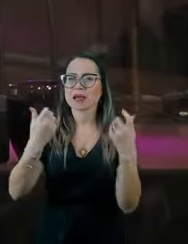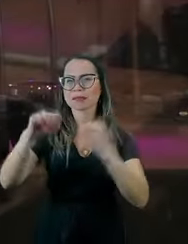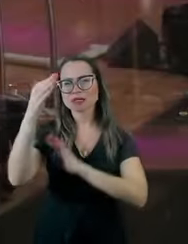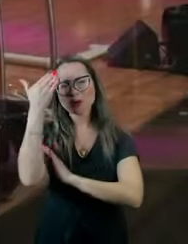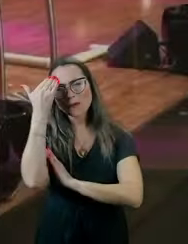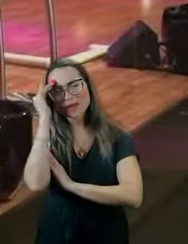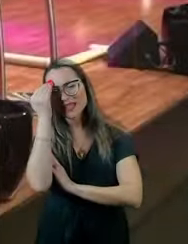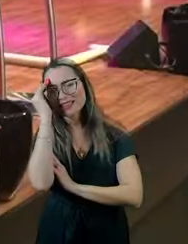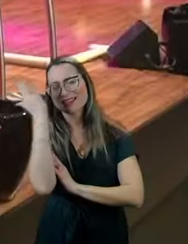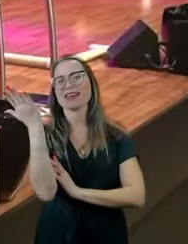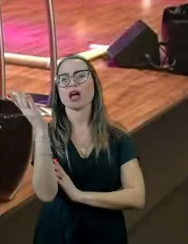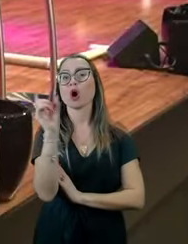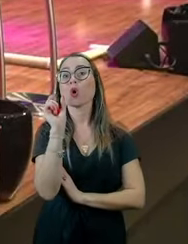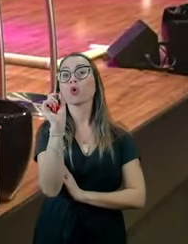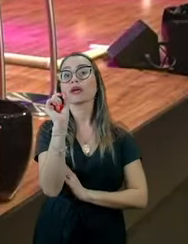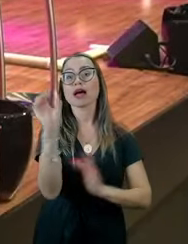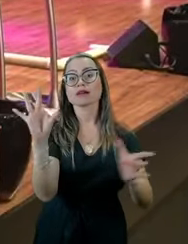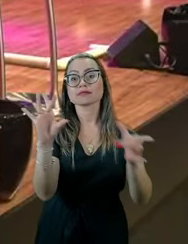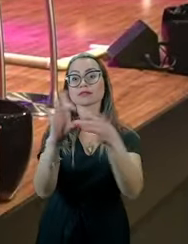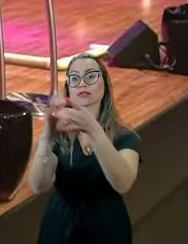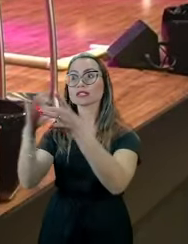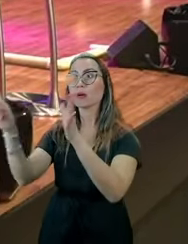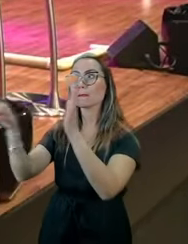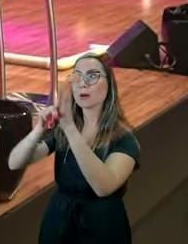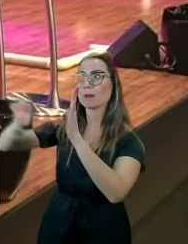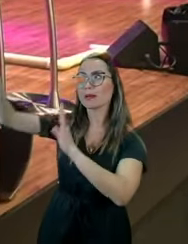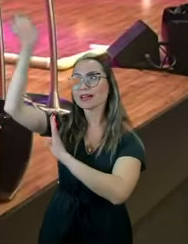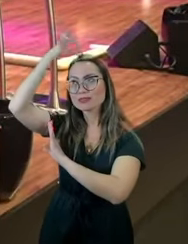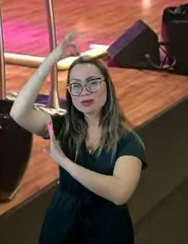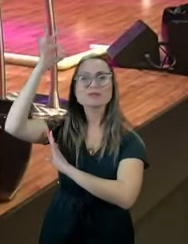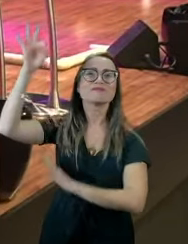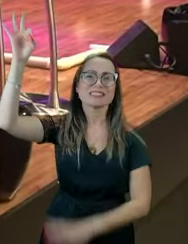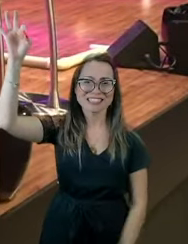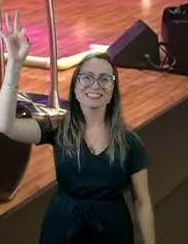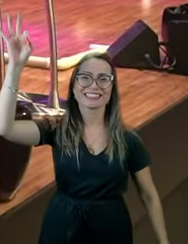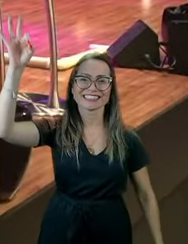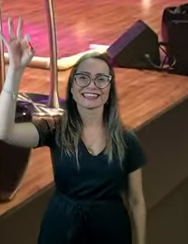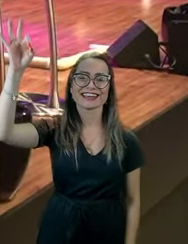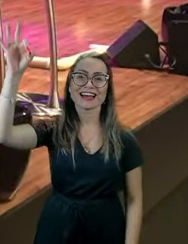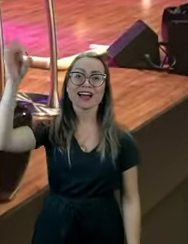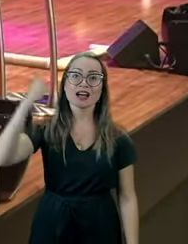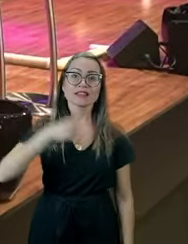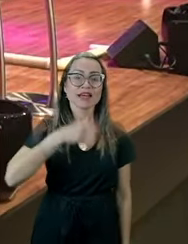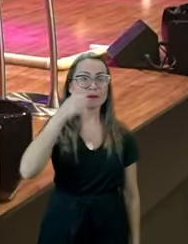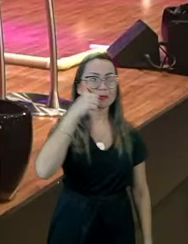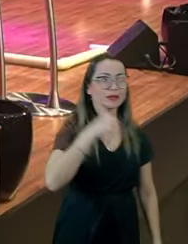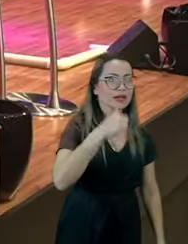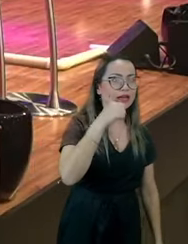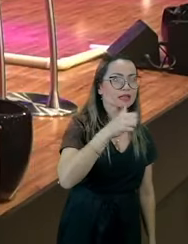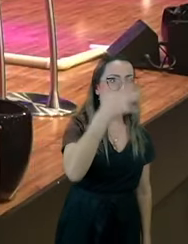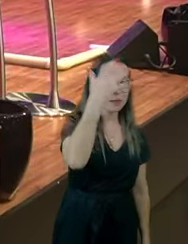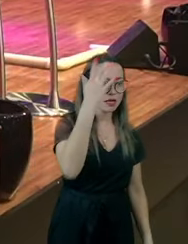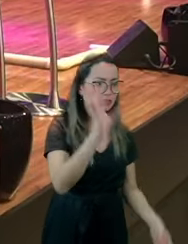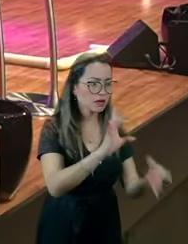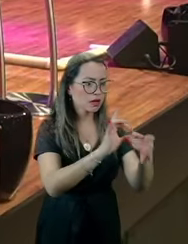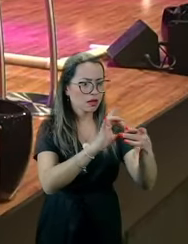estão feridas com relacionamentos dentro da igreja, estão machucadas, estão improdutivas, estão